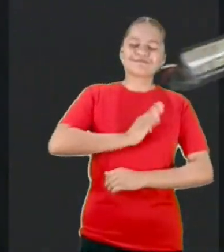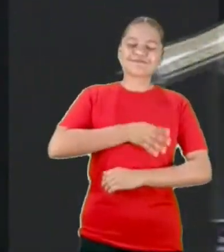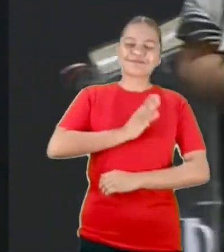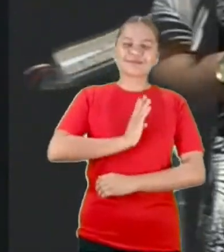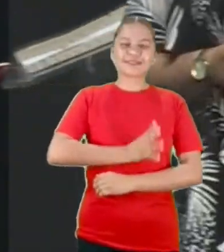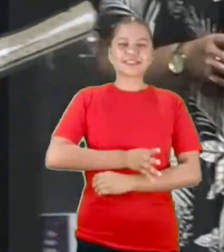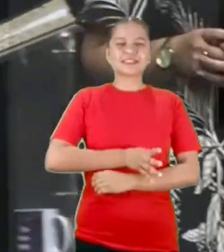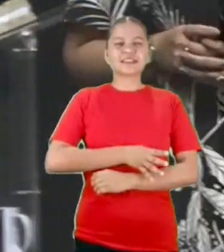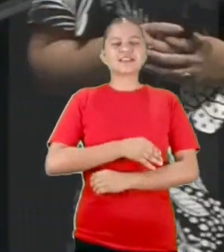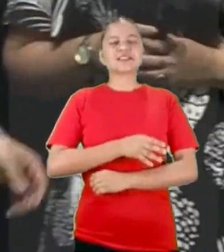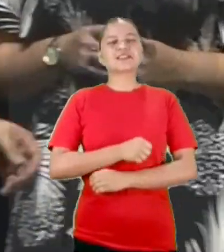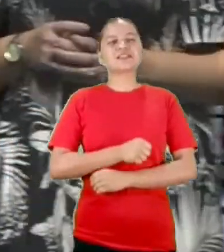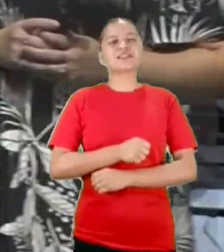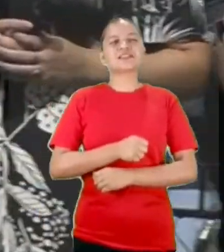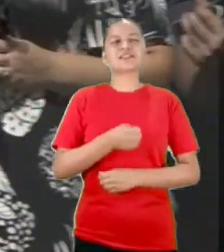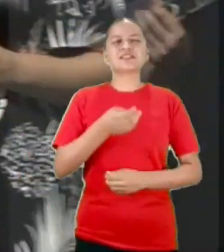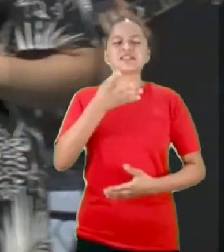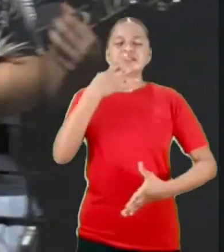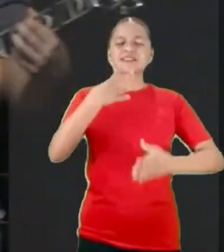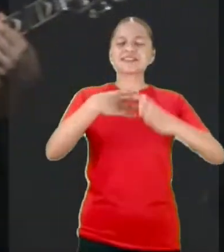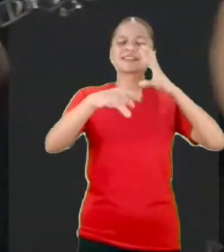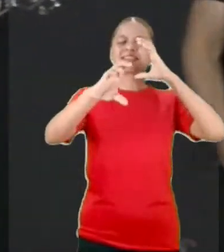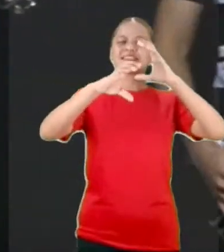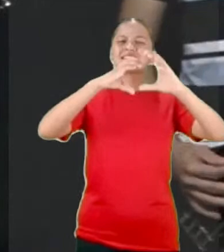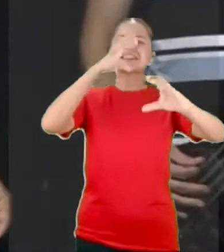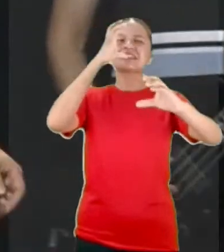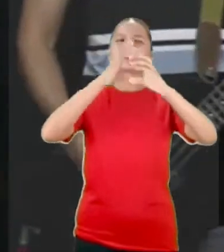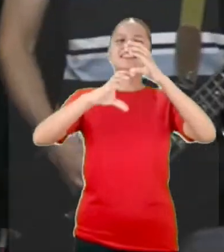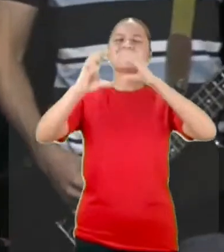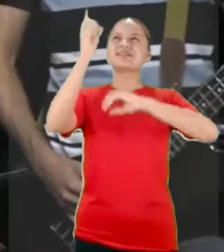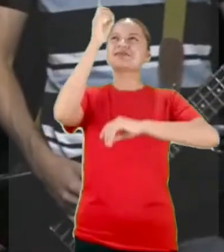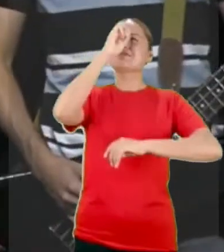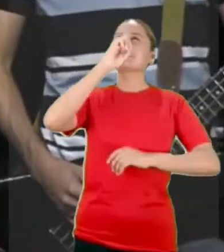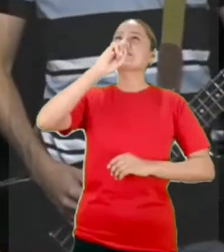vamos dizer que esse Deus é grande